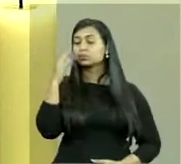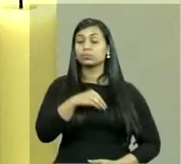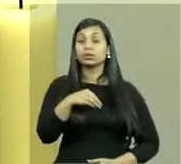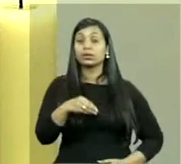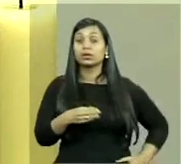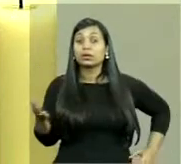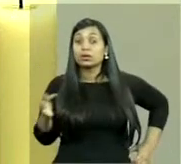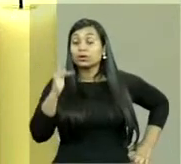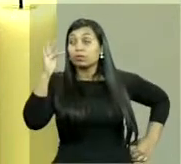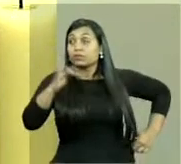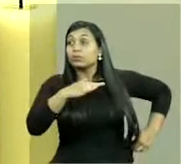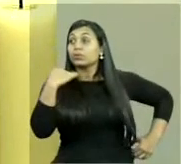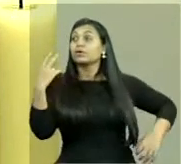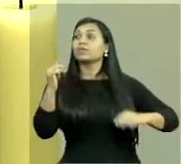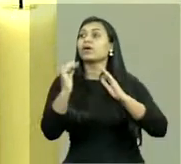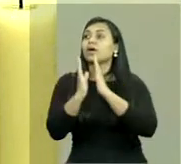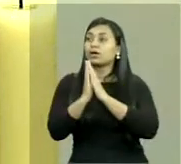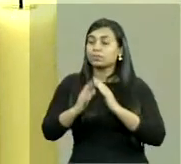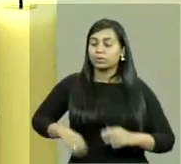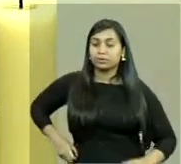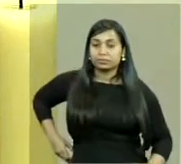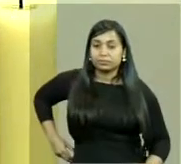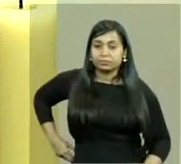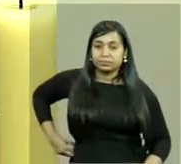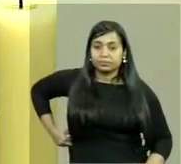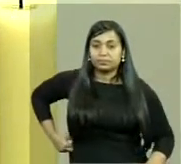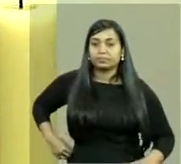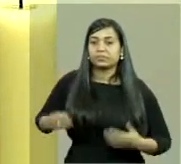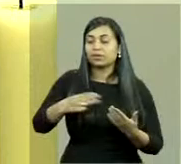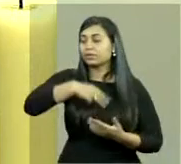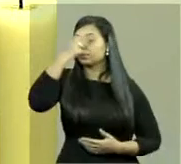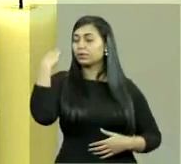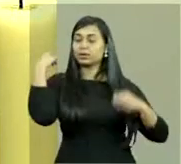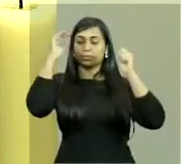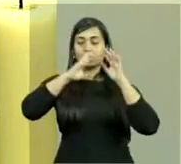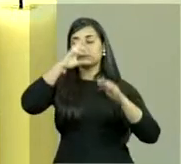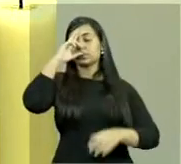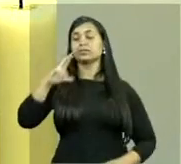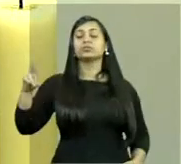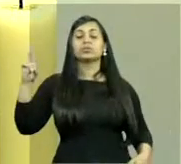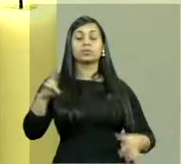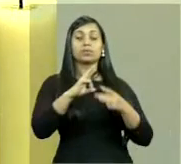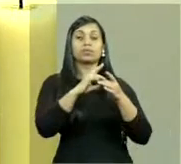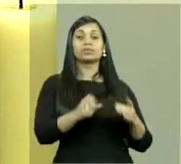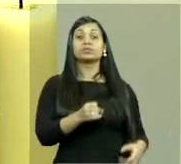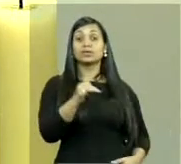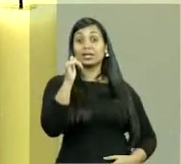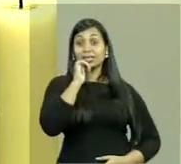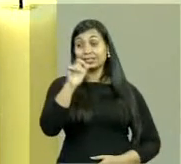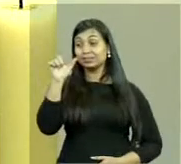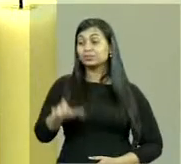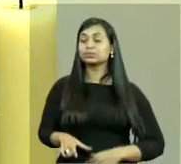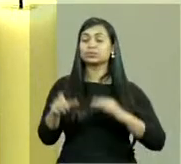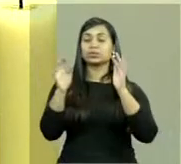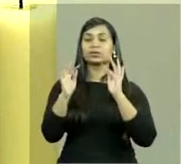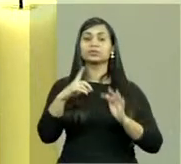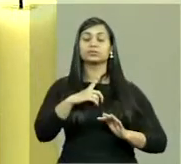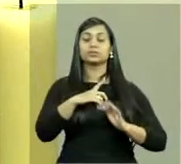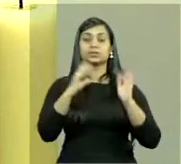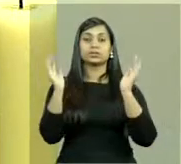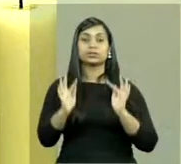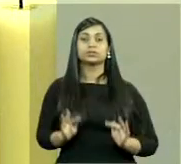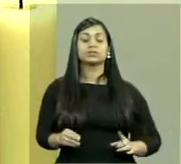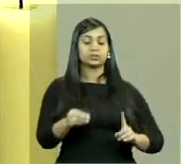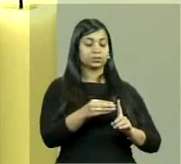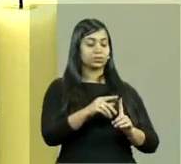nós, pecadores, agora e na hora de nossa morte. Amém. Ave Maria, cheia de graça, o Senhor é convosco. Bendita sois vós entre